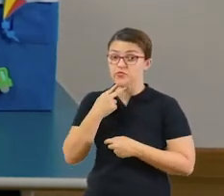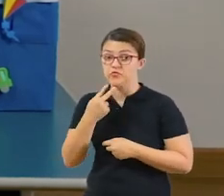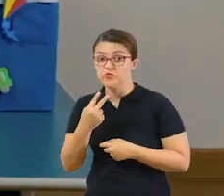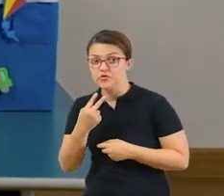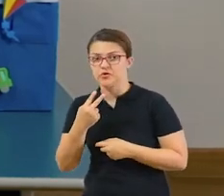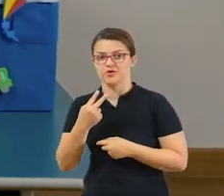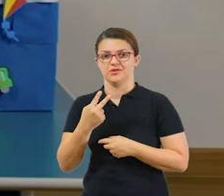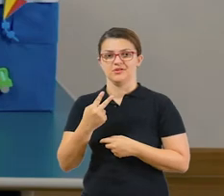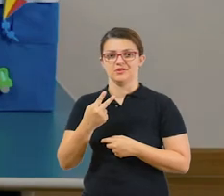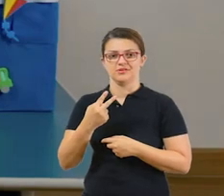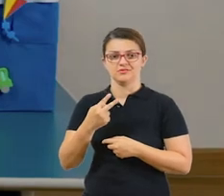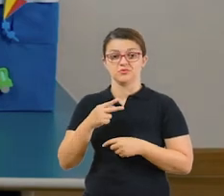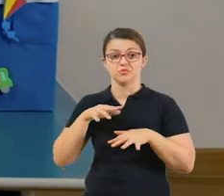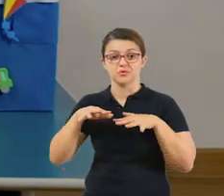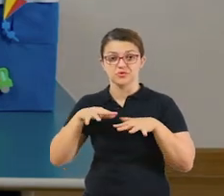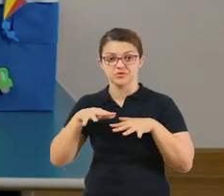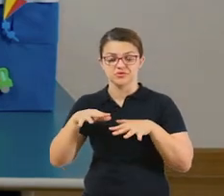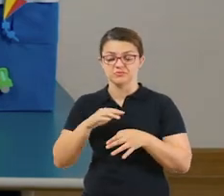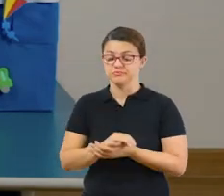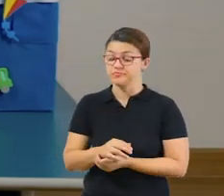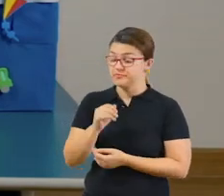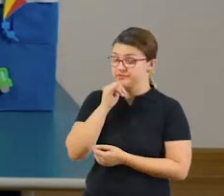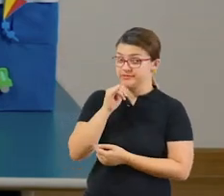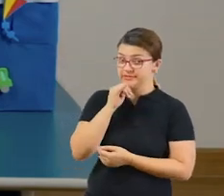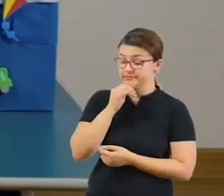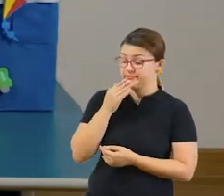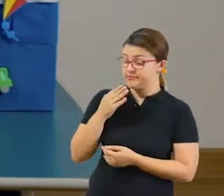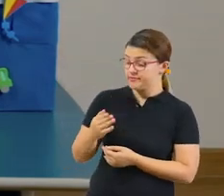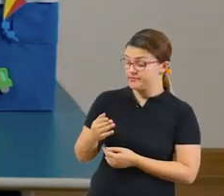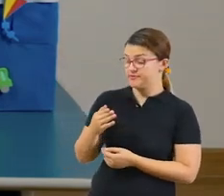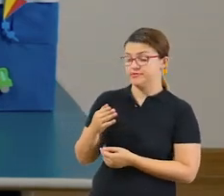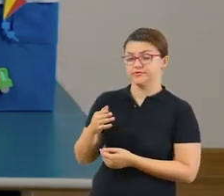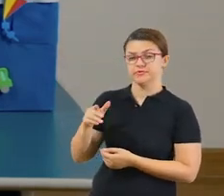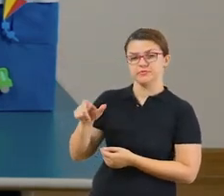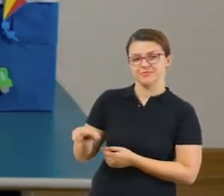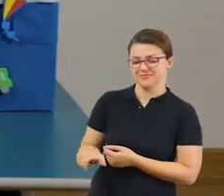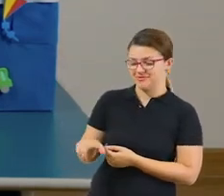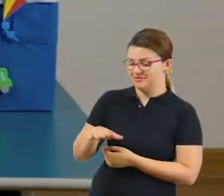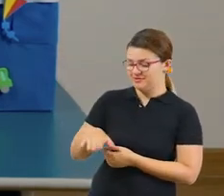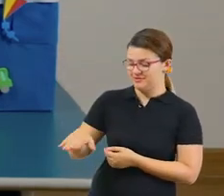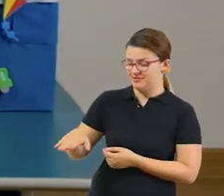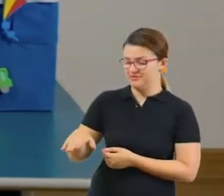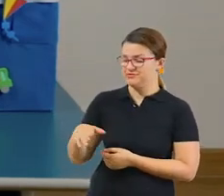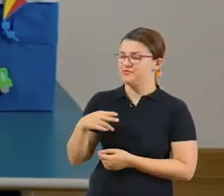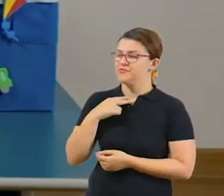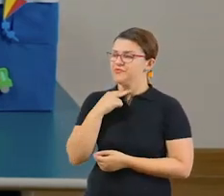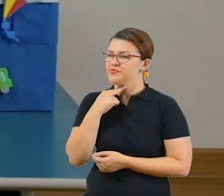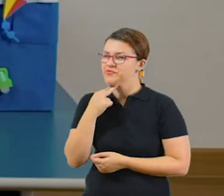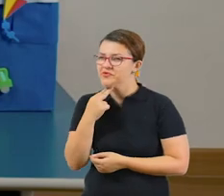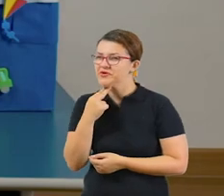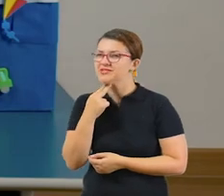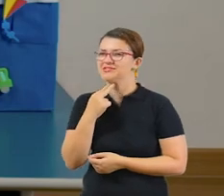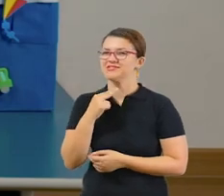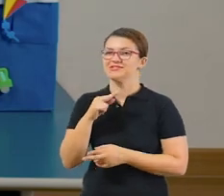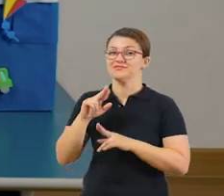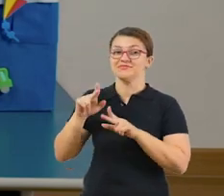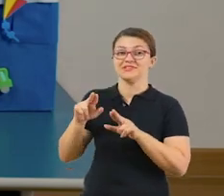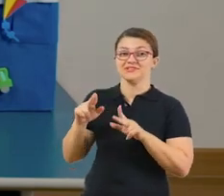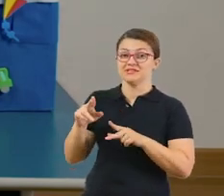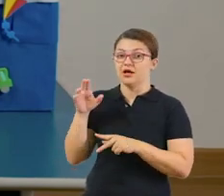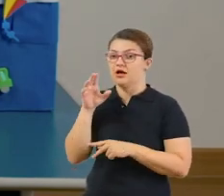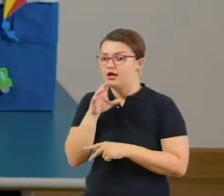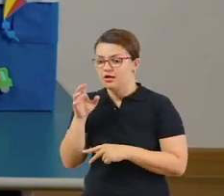voz, o ritmo. Por exemplo, peça que a criança recite em voz fininha ou